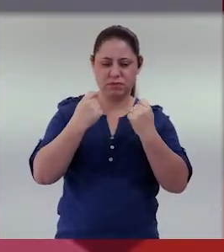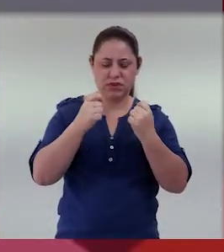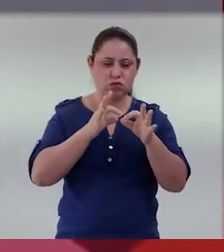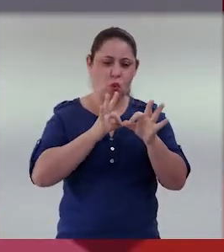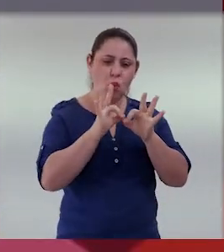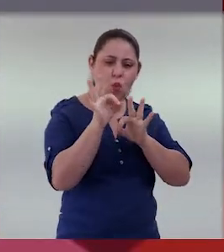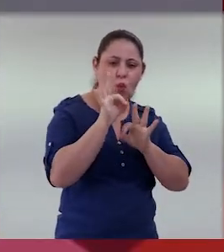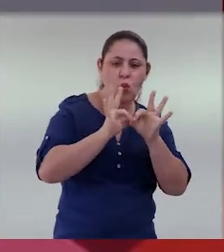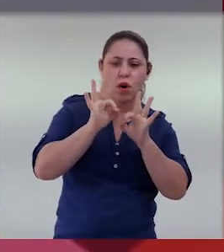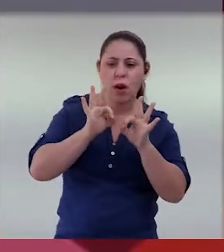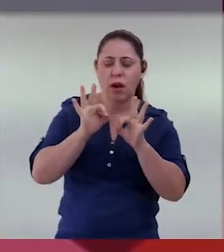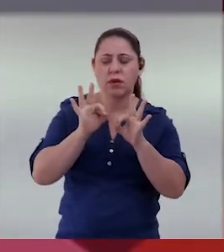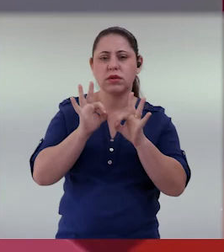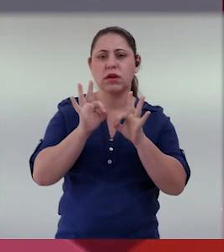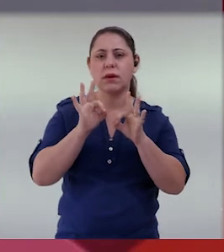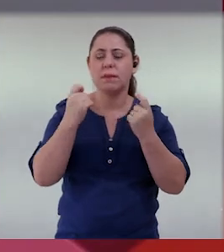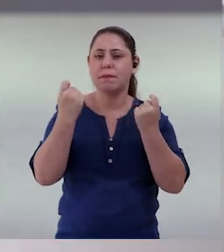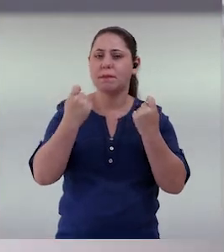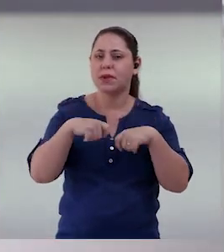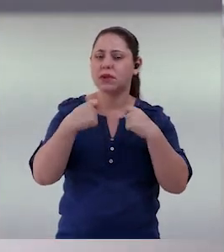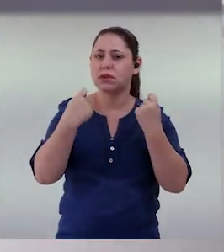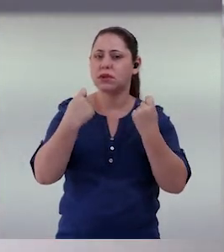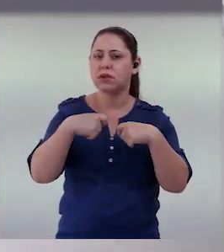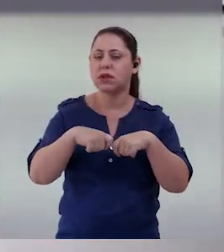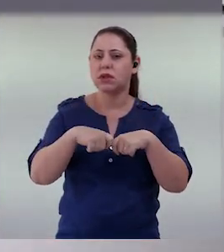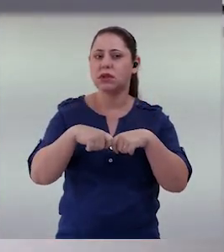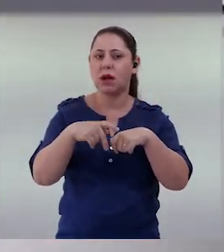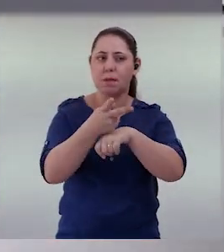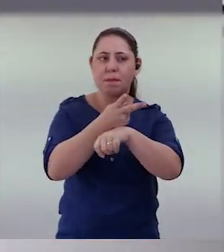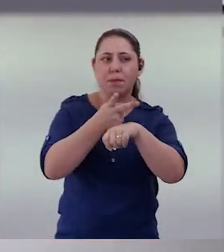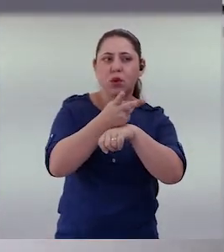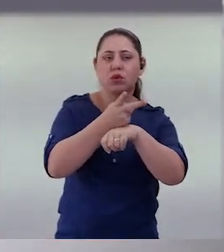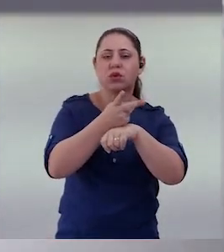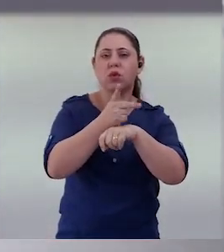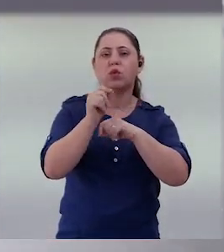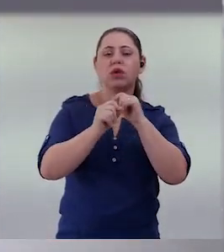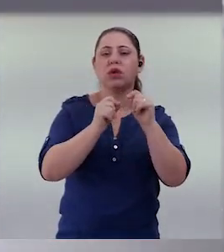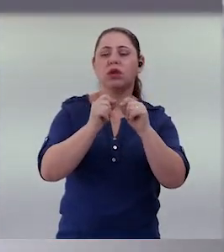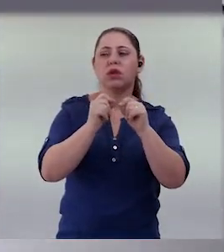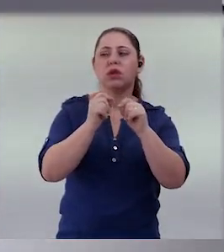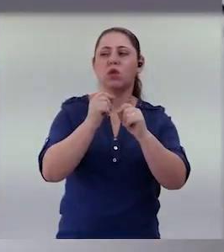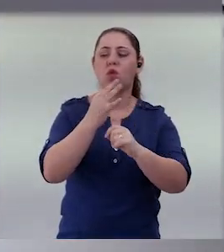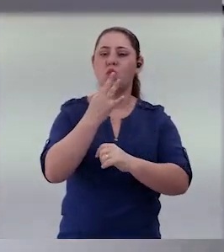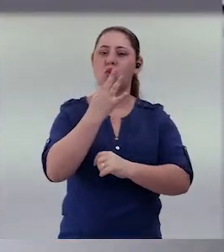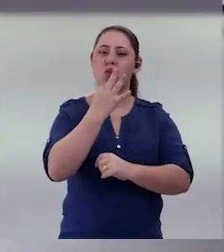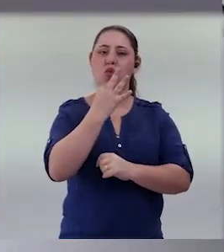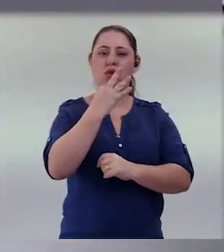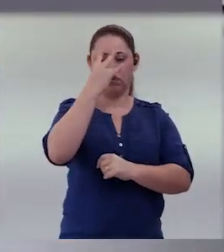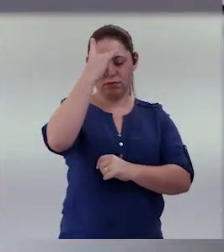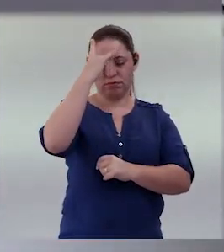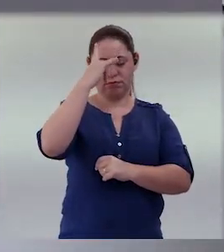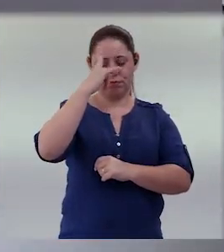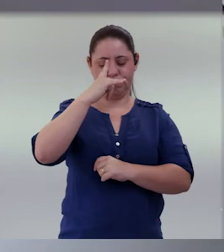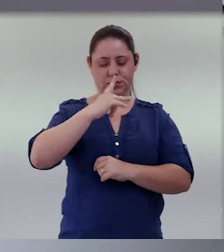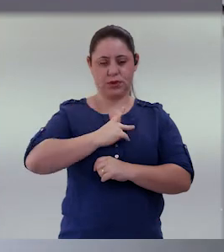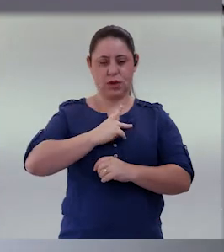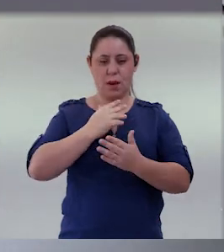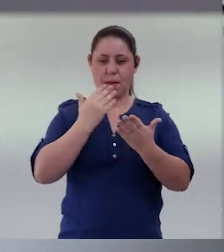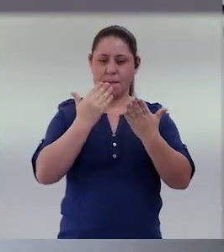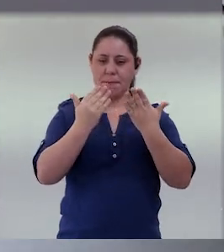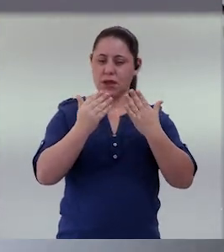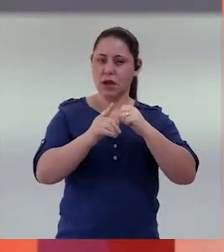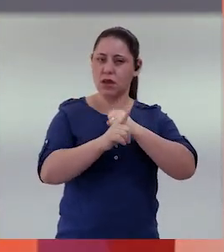resolvida, não está bem elaborado. Então, talvez a gente tenha que procurar um autoconhecimento aí, procurar